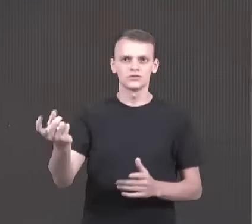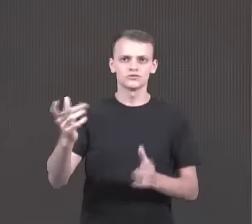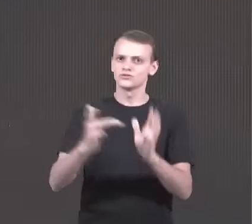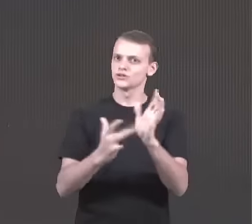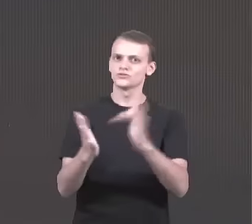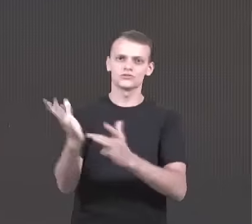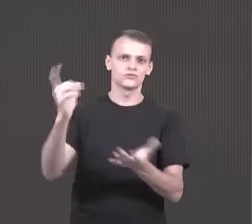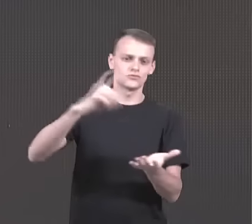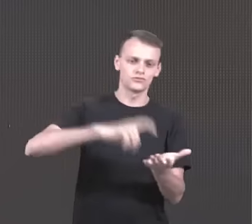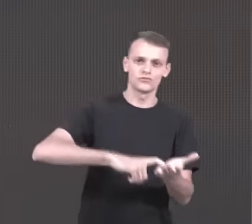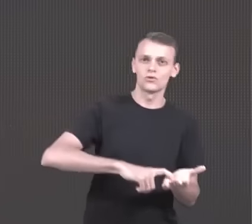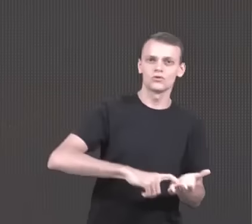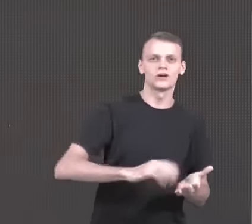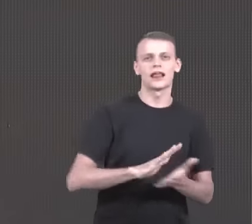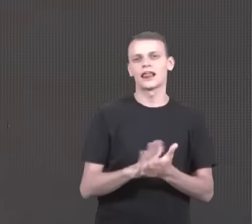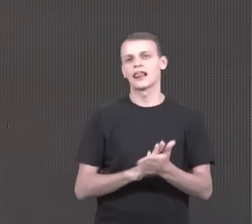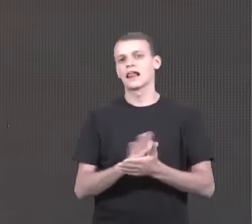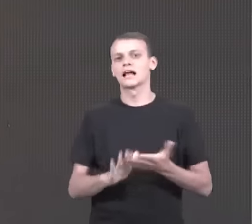que ele veio, mas ninguém viu.